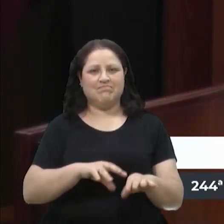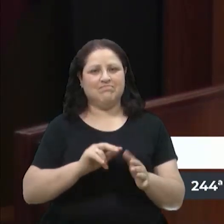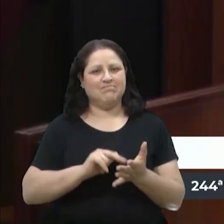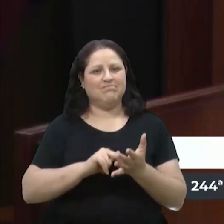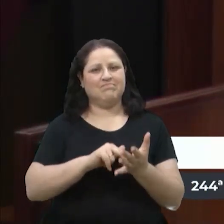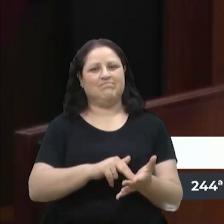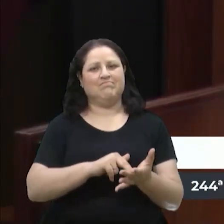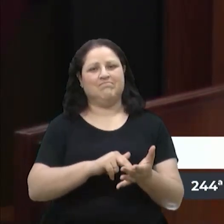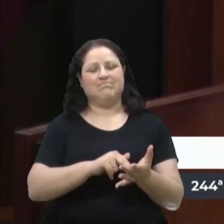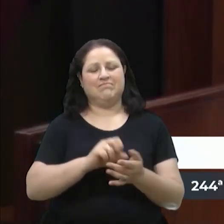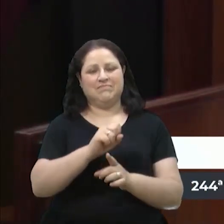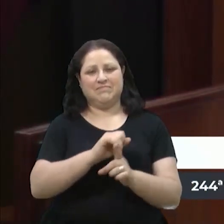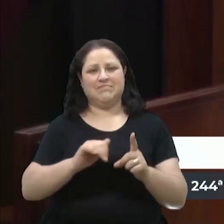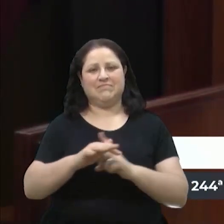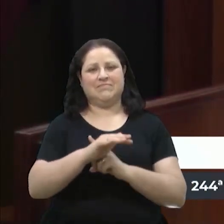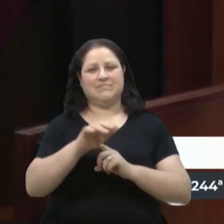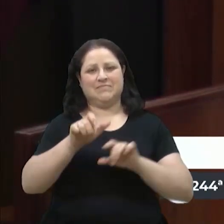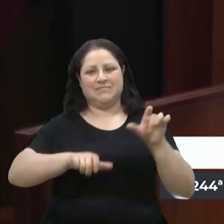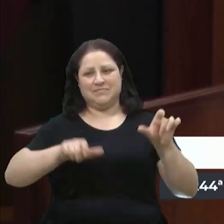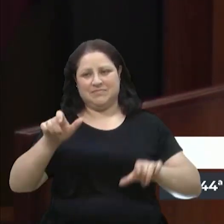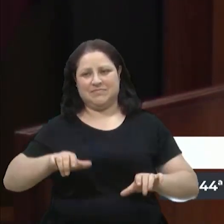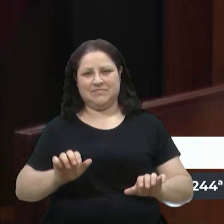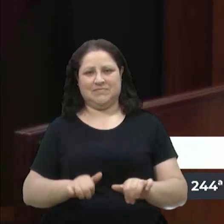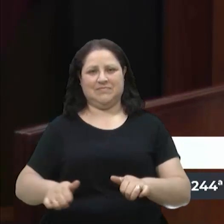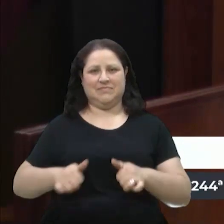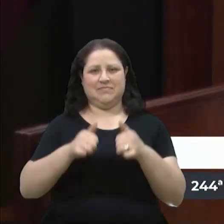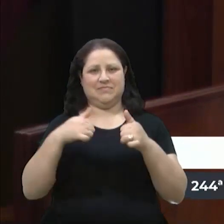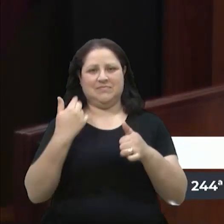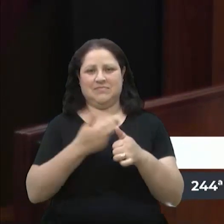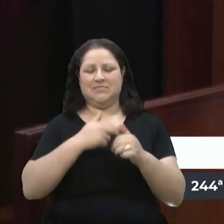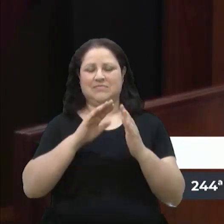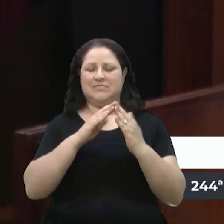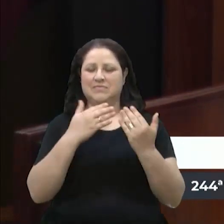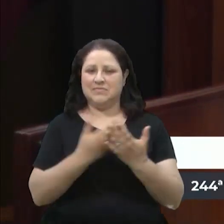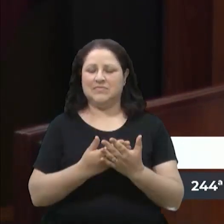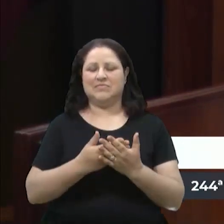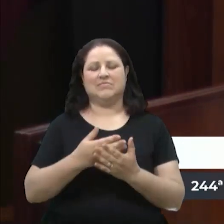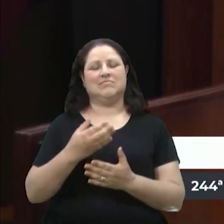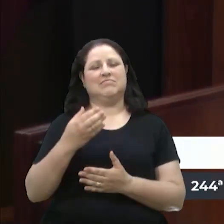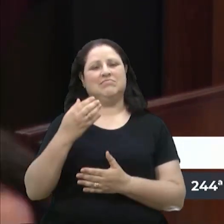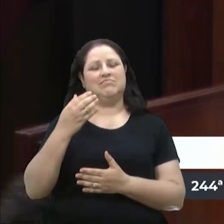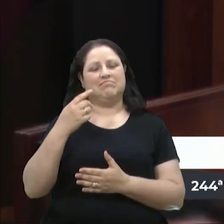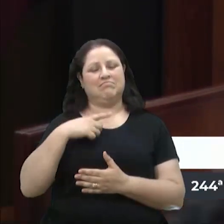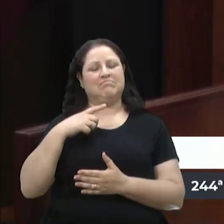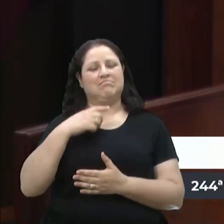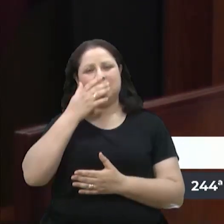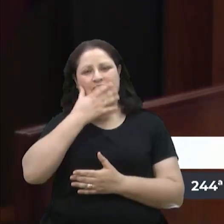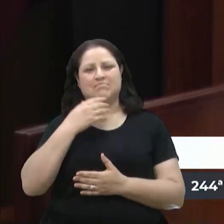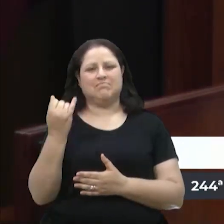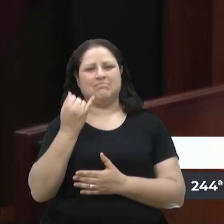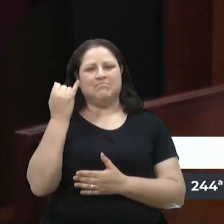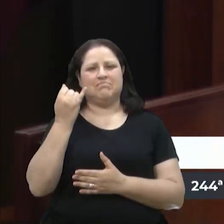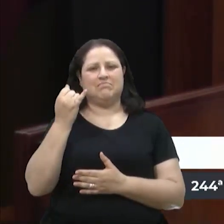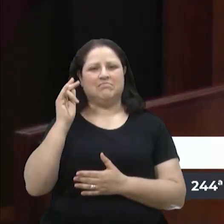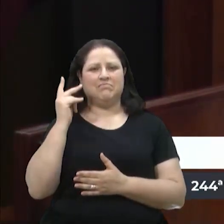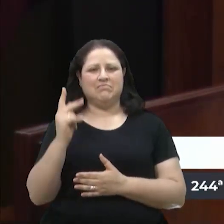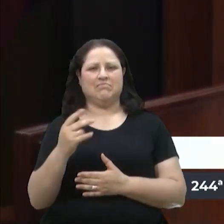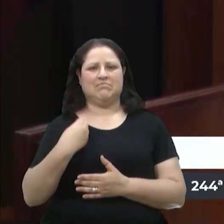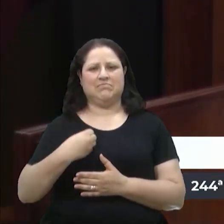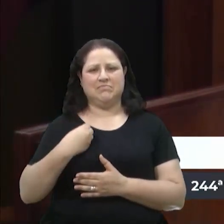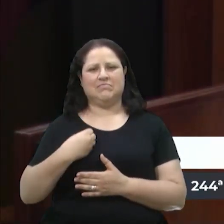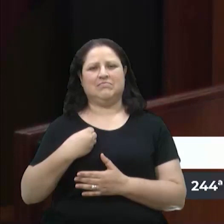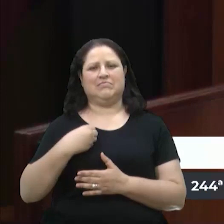pessoas melhores. Nossa escola se importa com as histórias de vida de seus estudantes, professores e